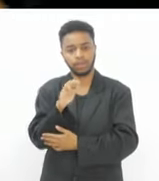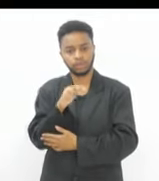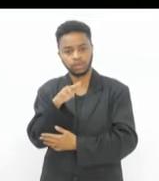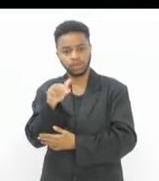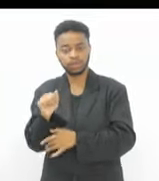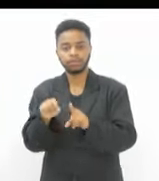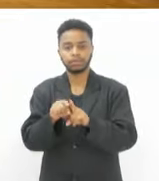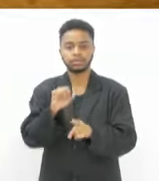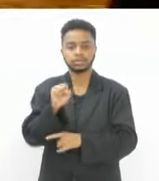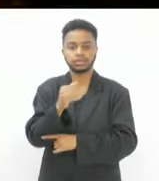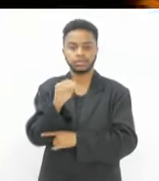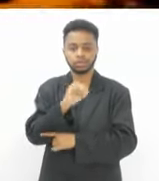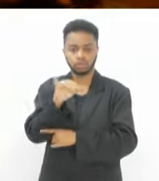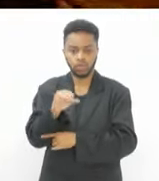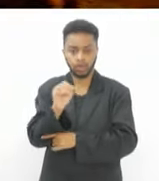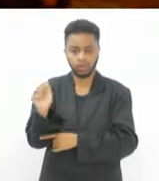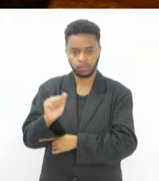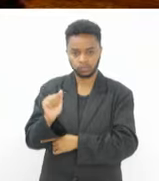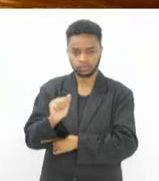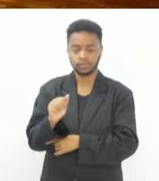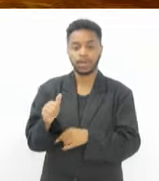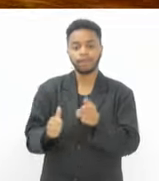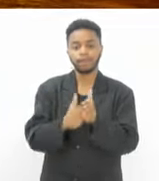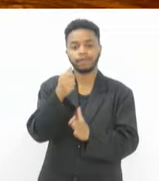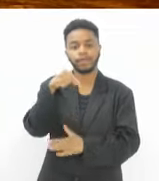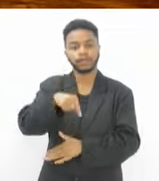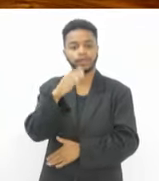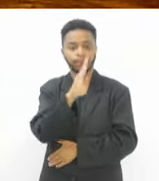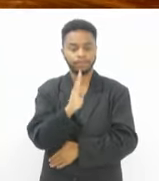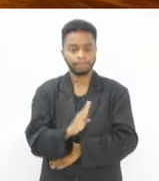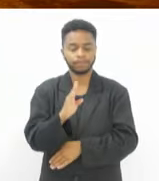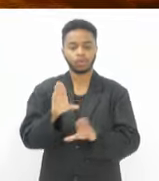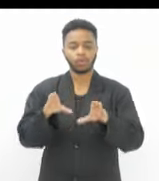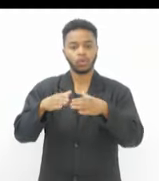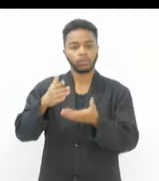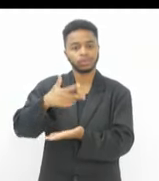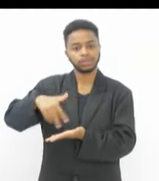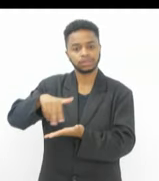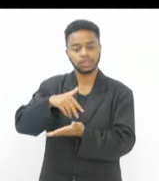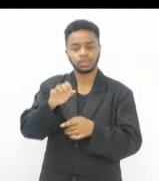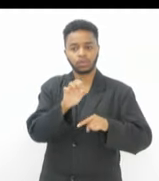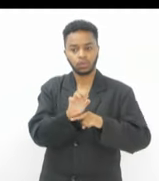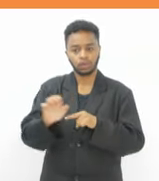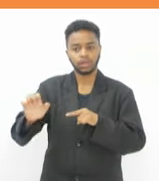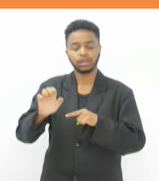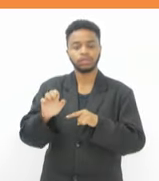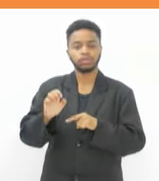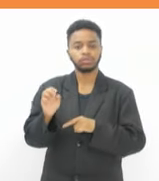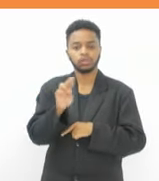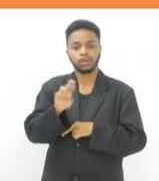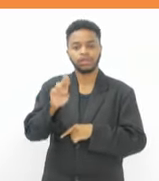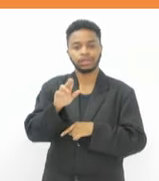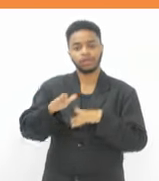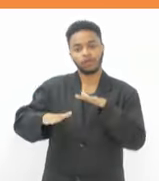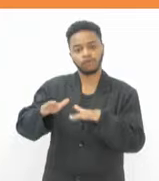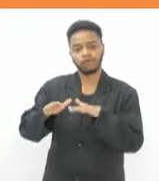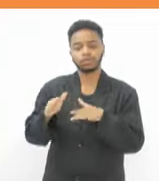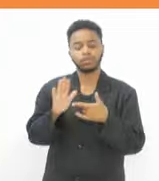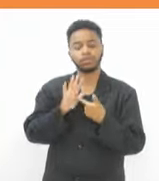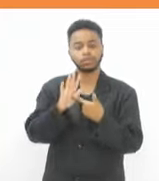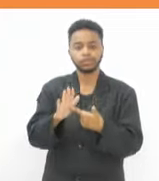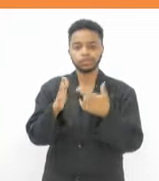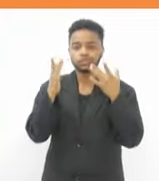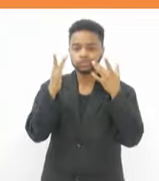15 anos de trajetória, mas pela primeira vez no Brasil, a Companhia Equatoriana de Dança Talvez apresenta espetáculo, performance